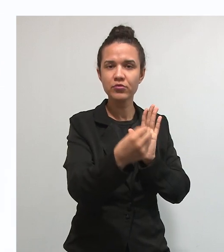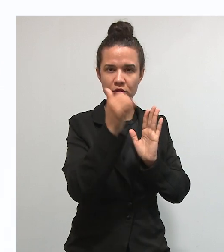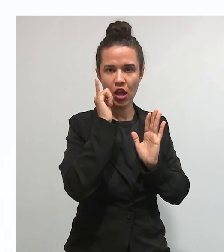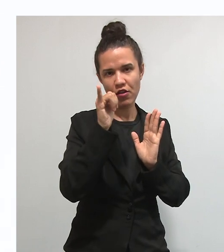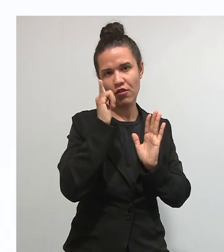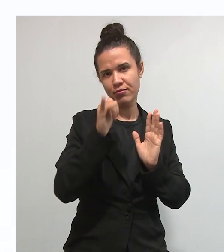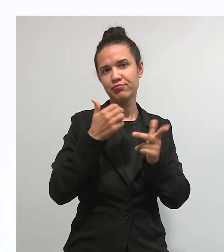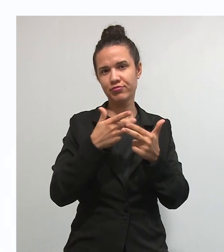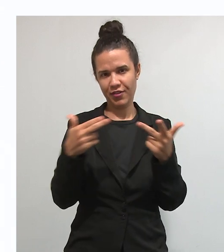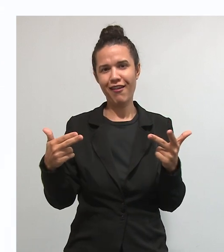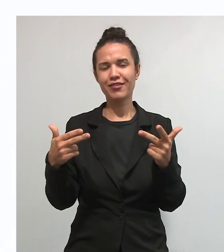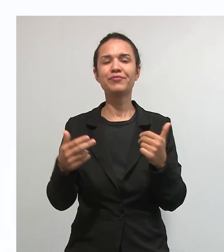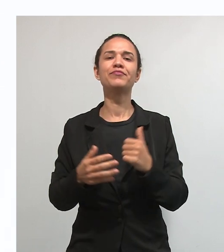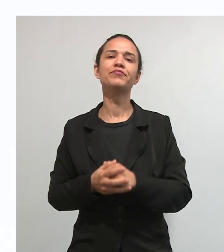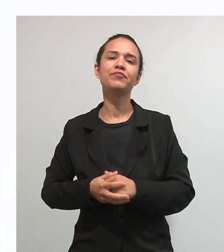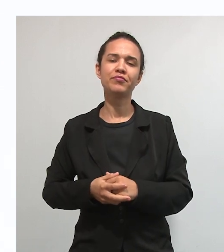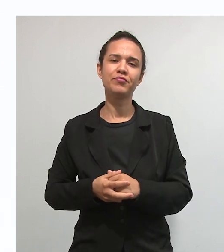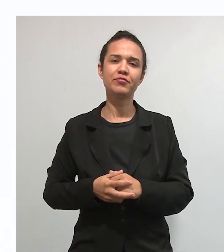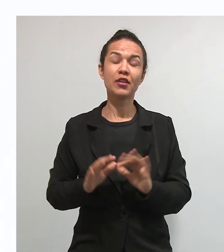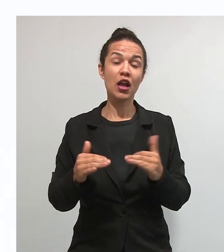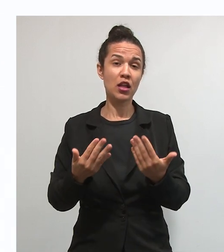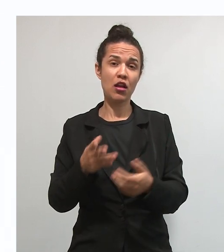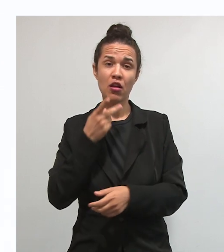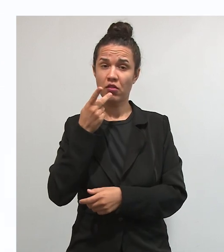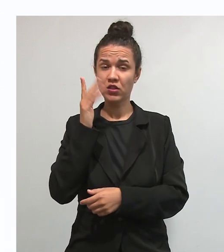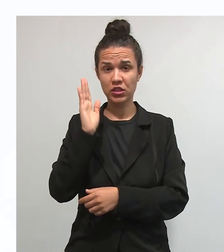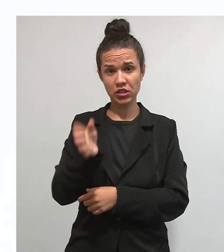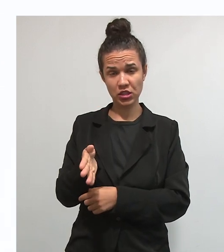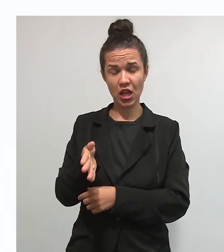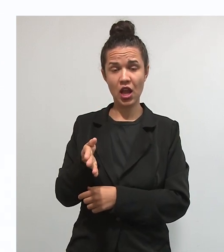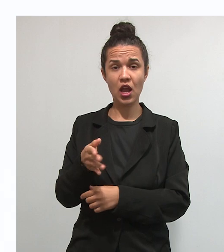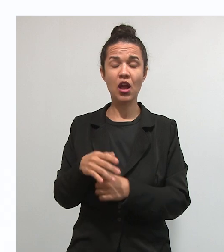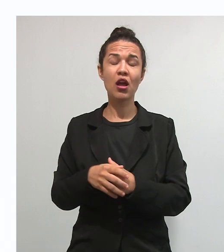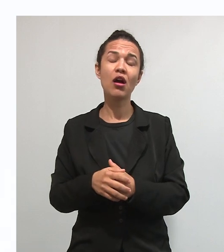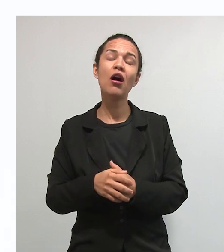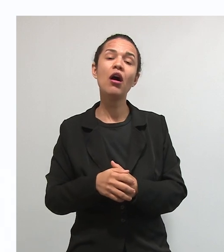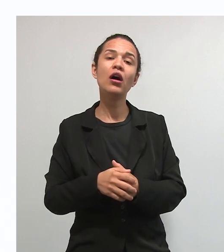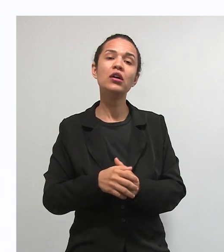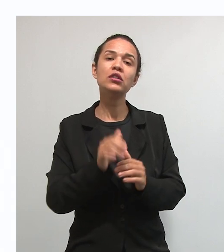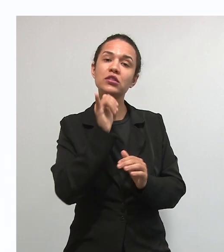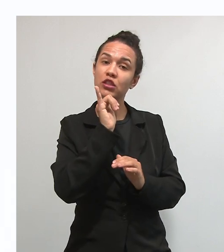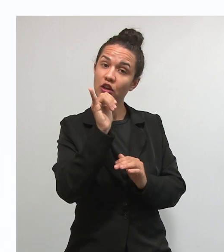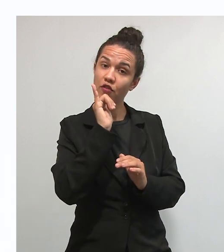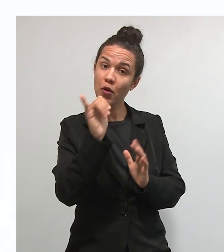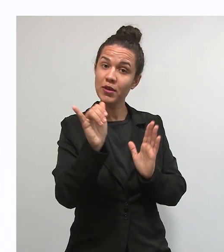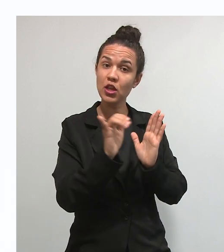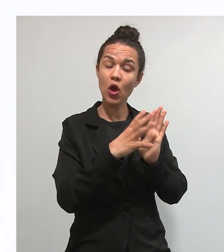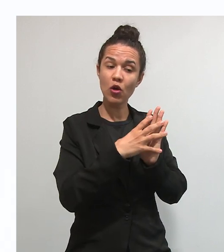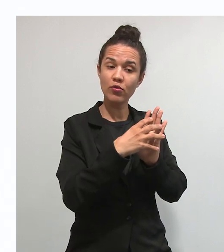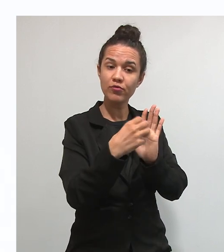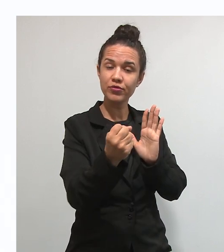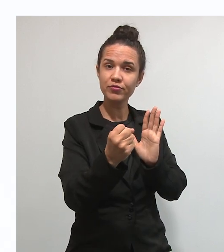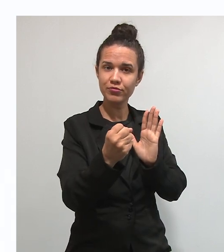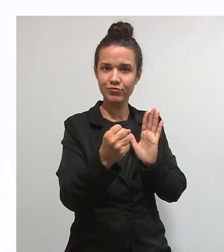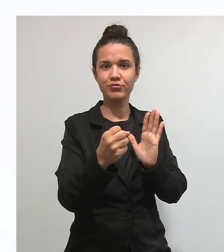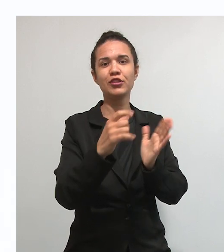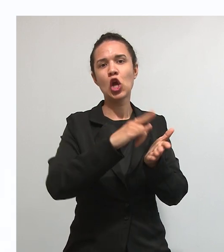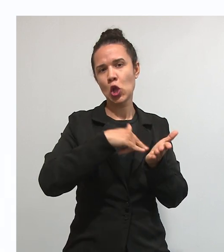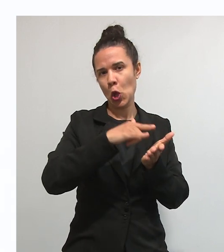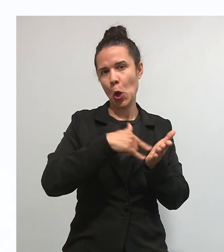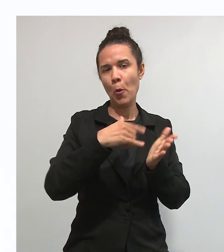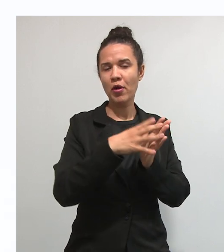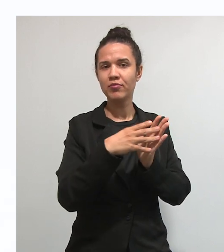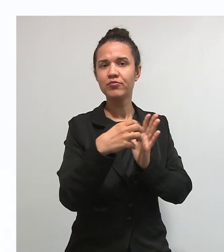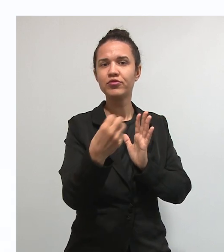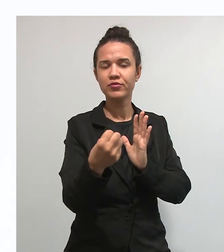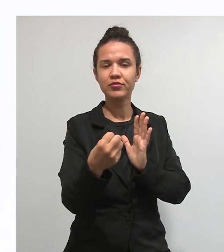informações, tá? Então, como já falei, essas informações são extraídas desses registros e documentos que integram